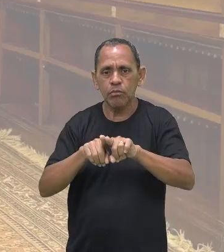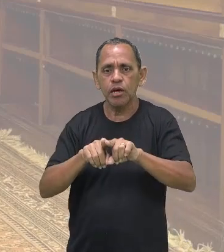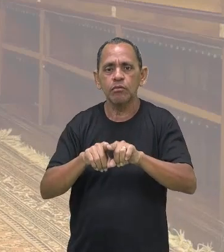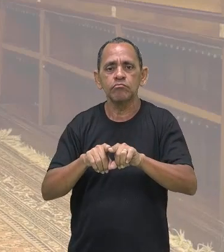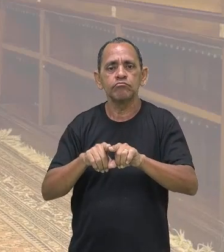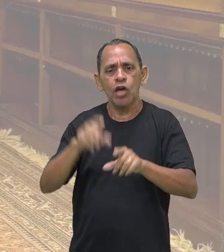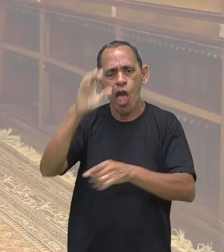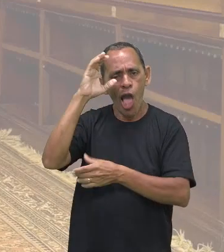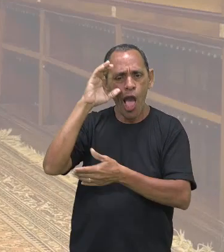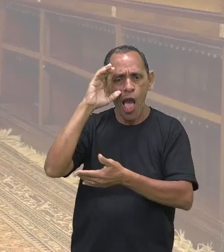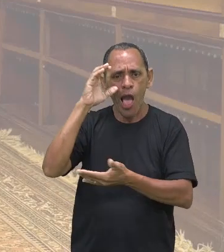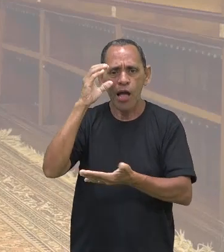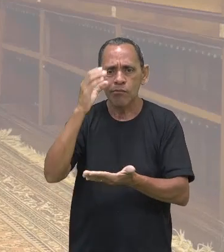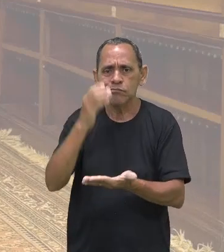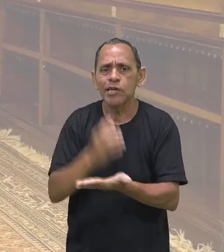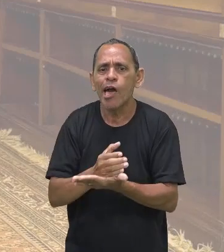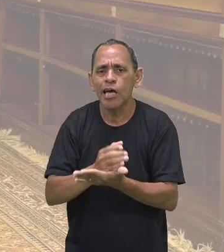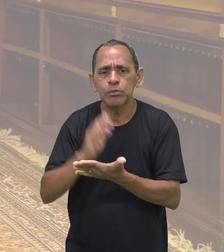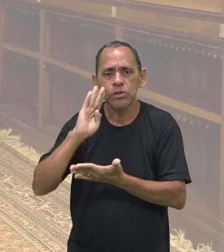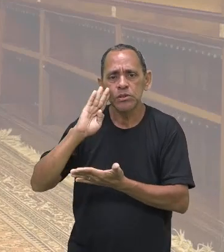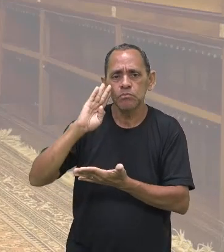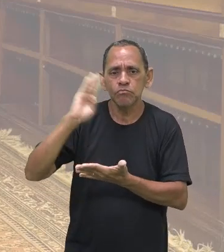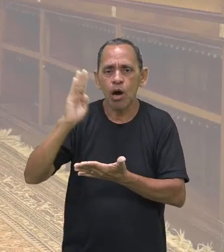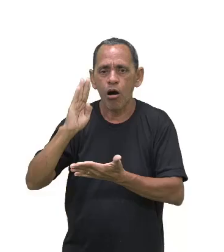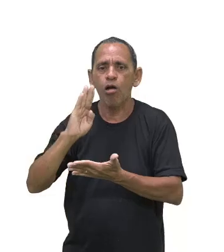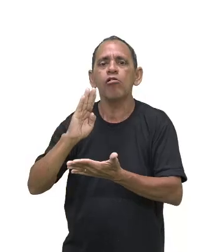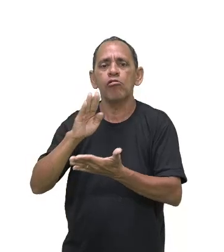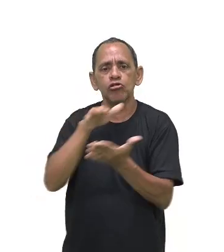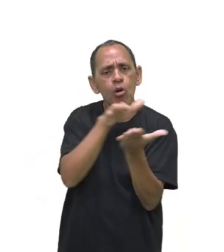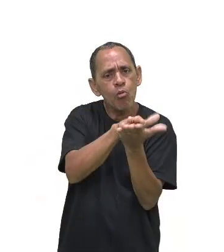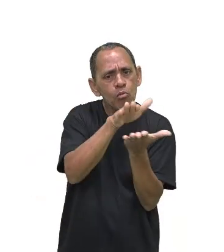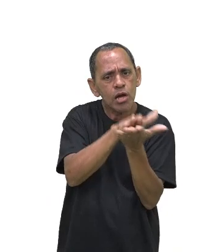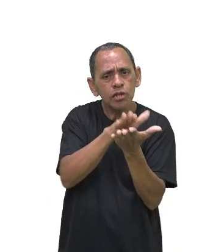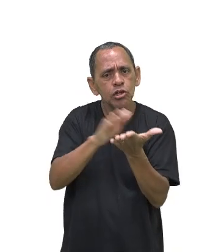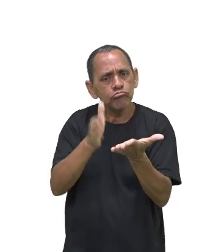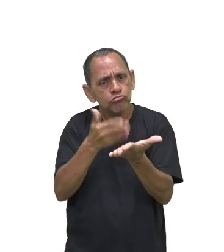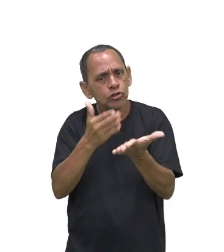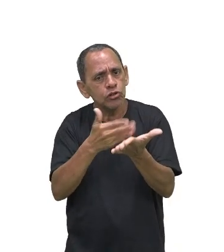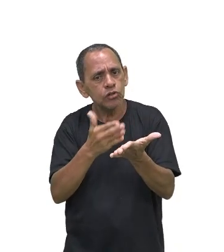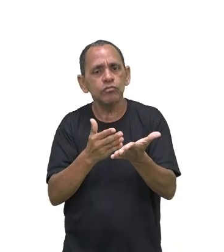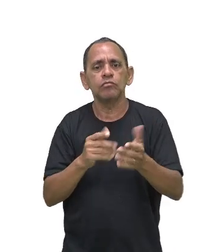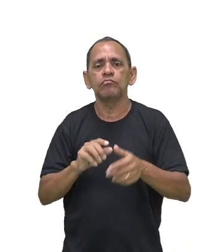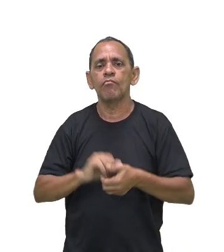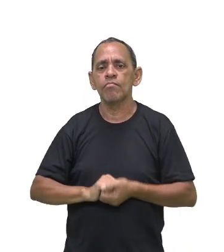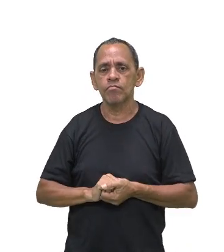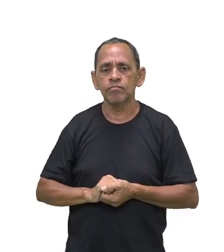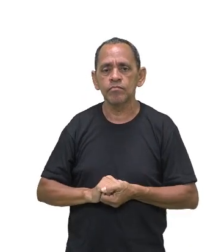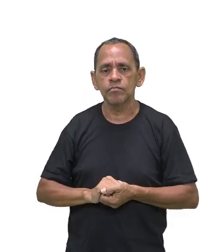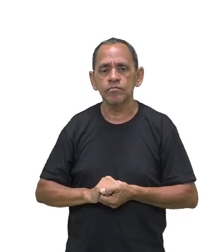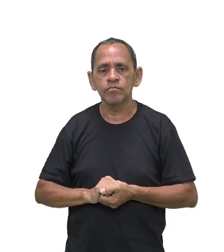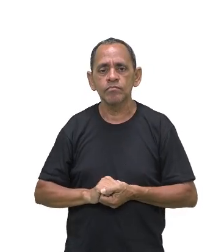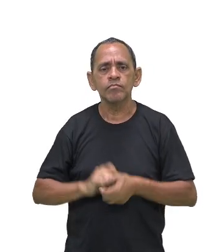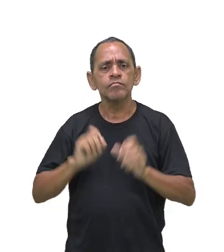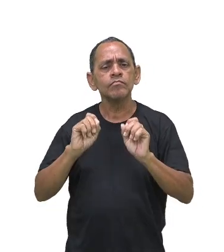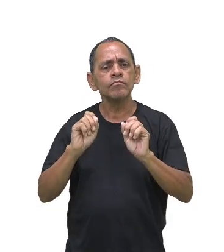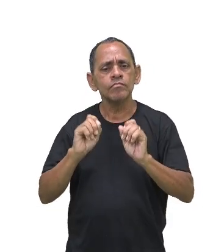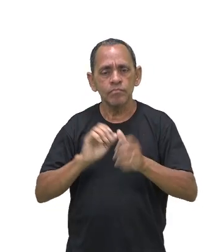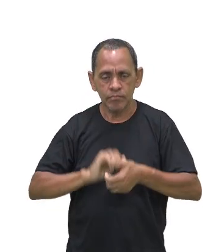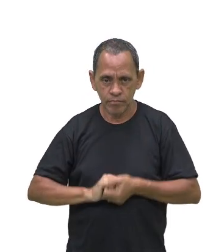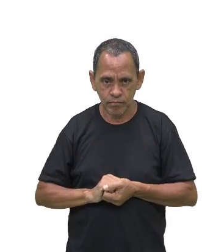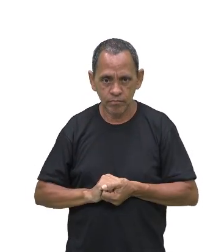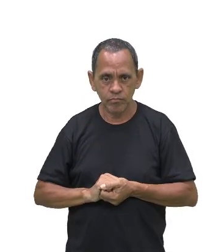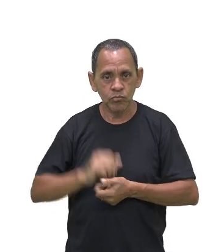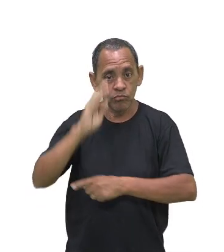tese principal de sua obra. A tese de que o Brasil contemporâneo,